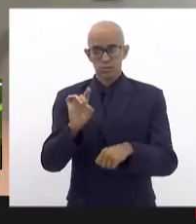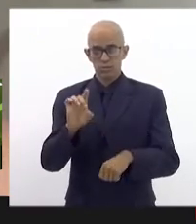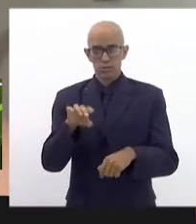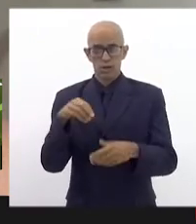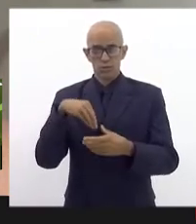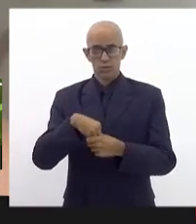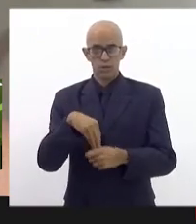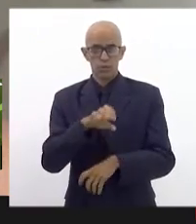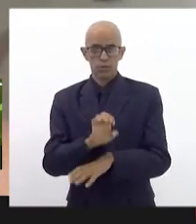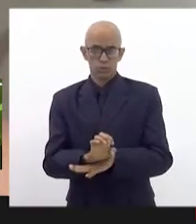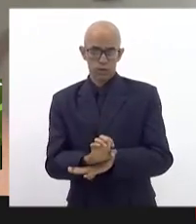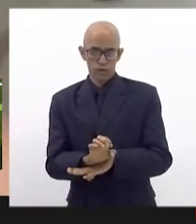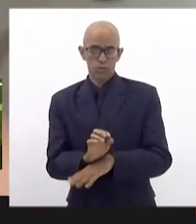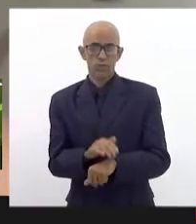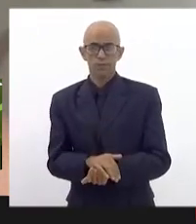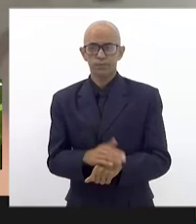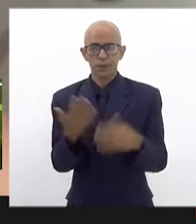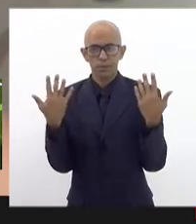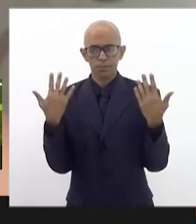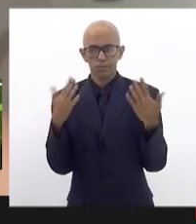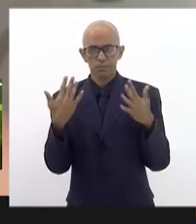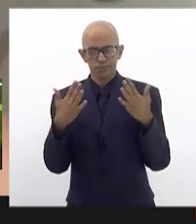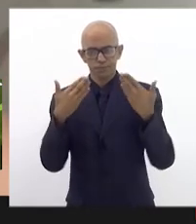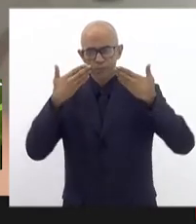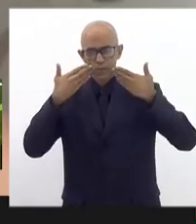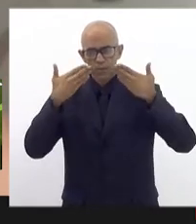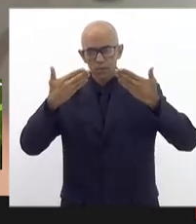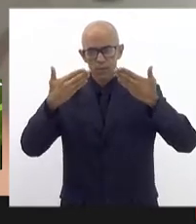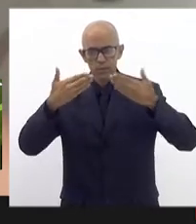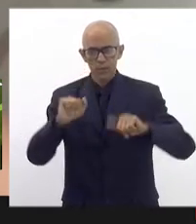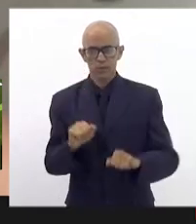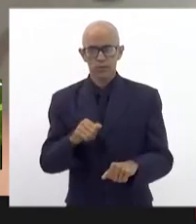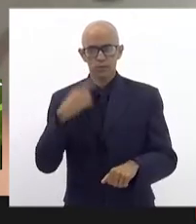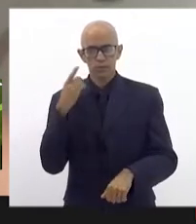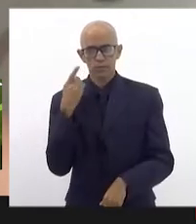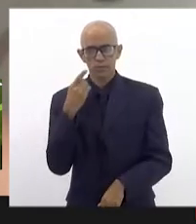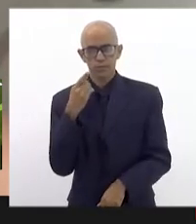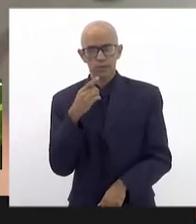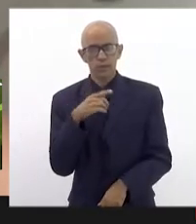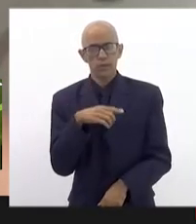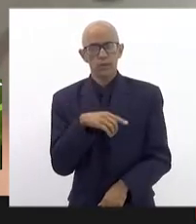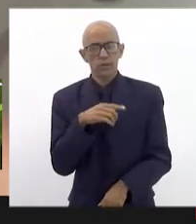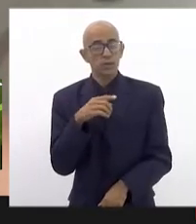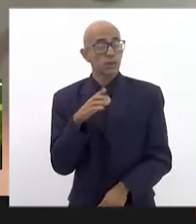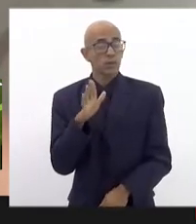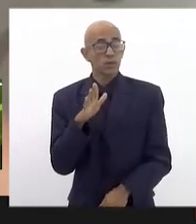Estado. Parabenizar a apresentação do deputado Celso Pancera,